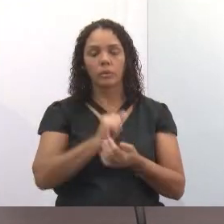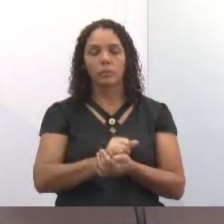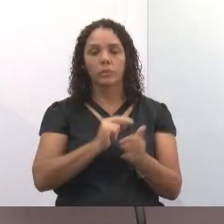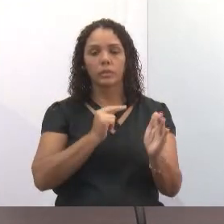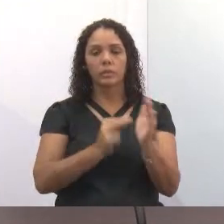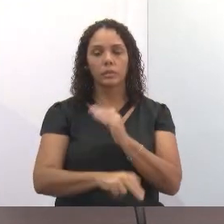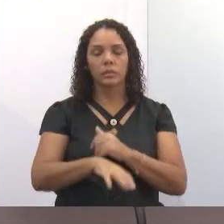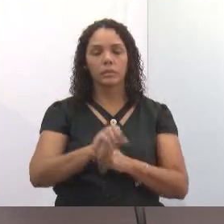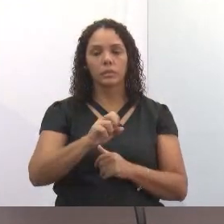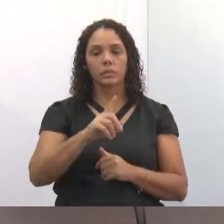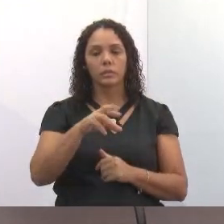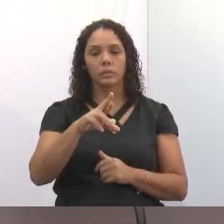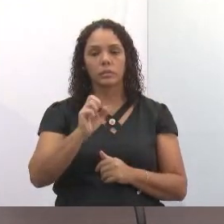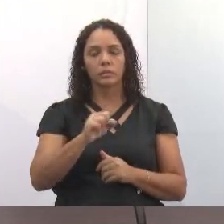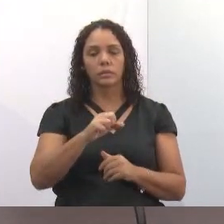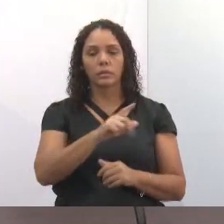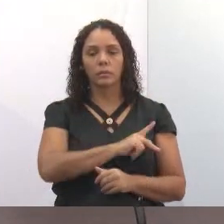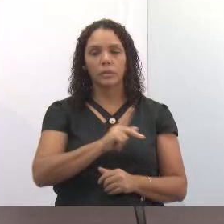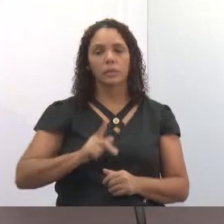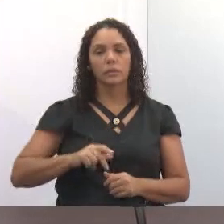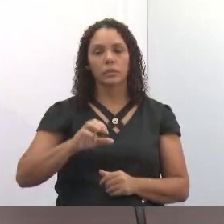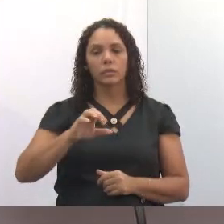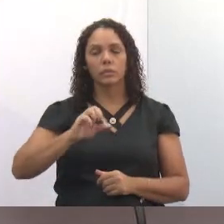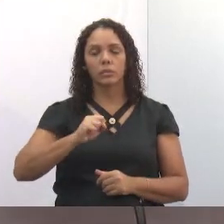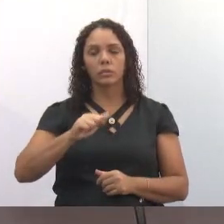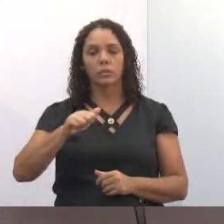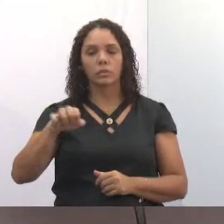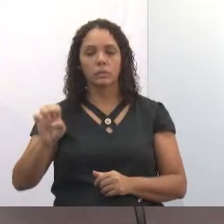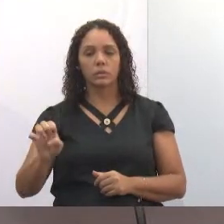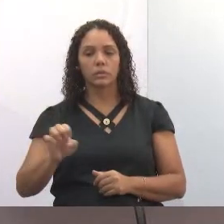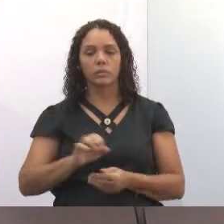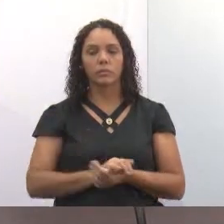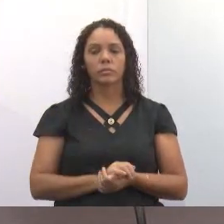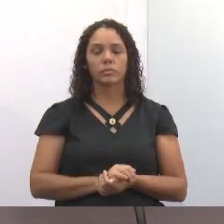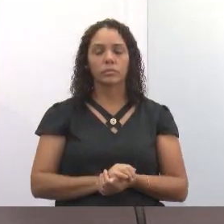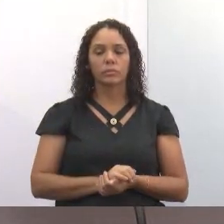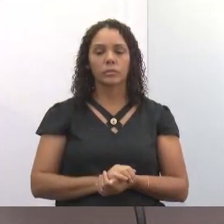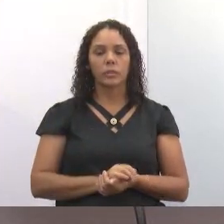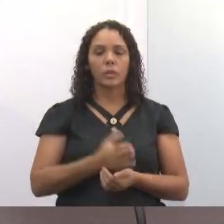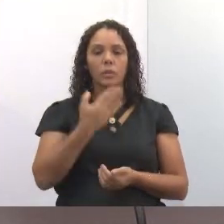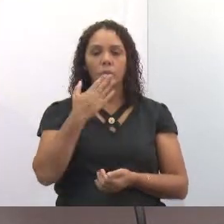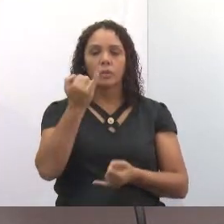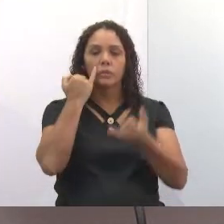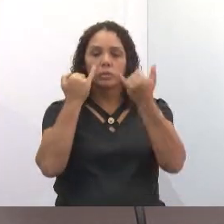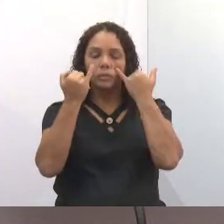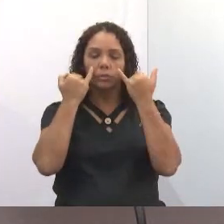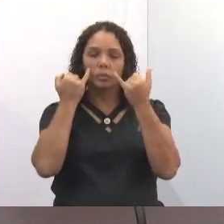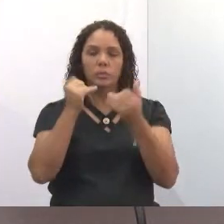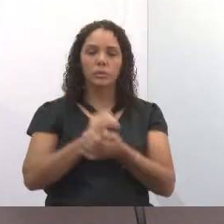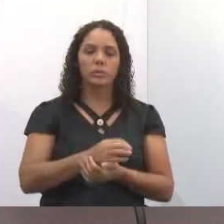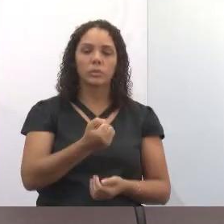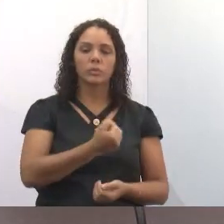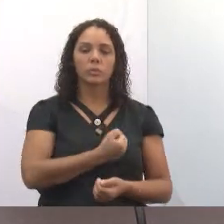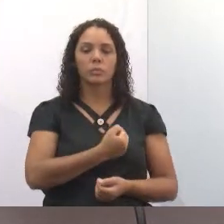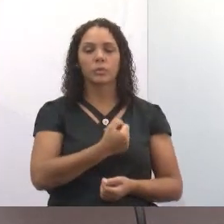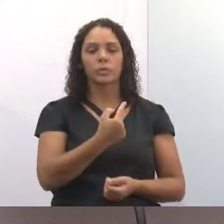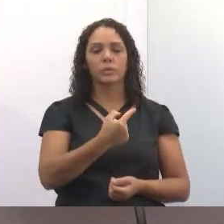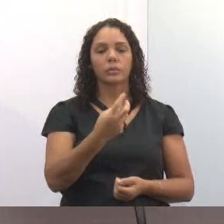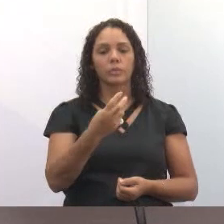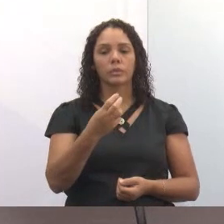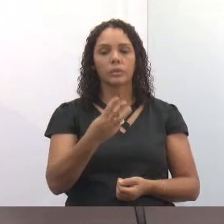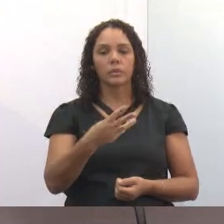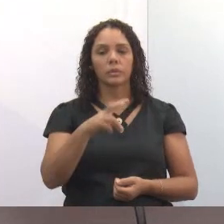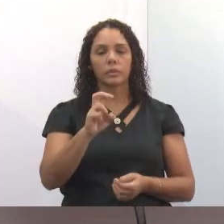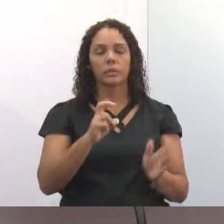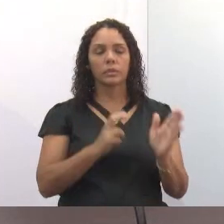Assinado Éder Campos Oliveira, presidente do SAI. Resposta ao pedido de informações, número 135,